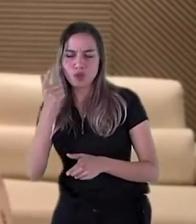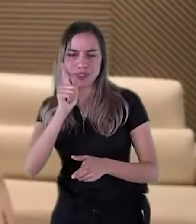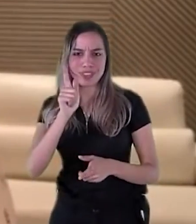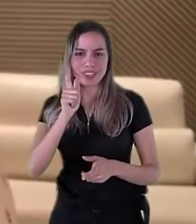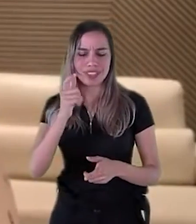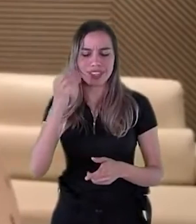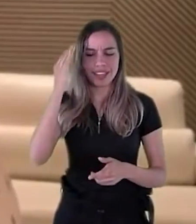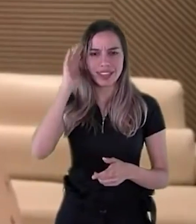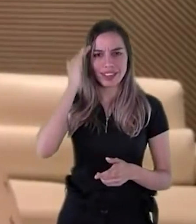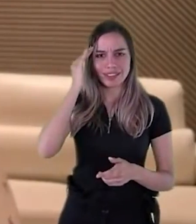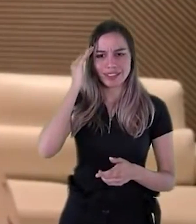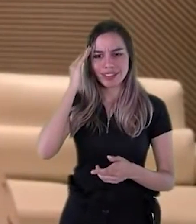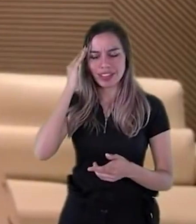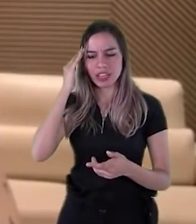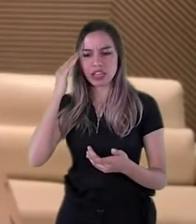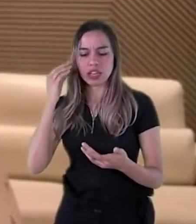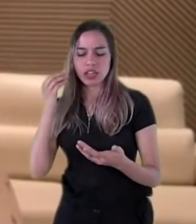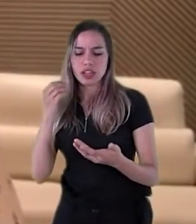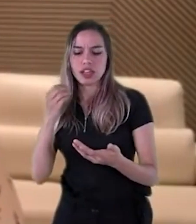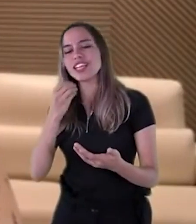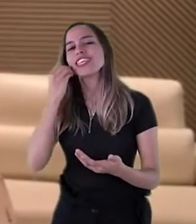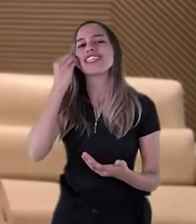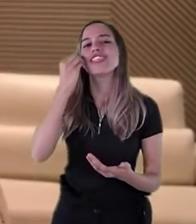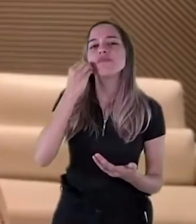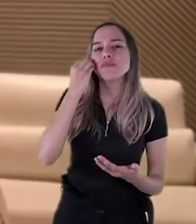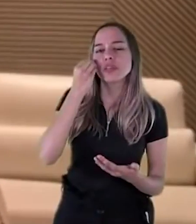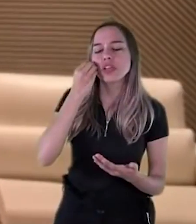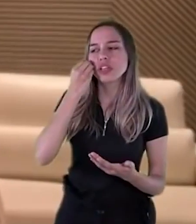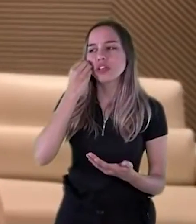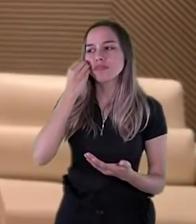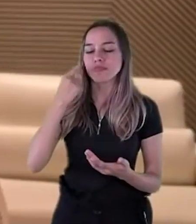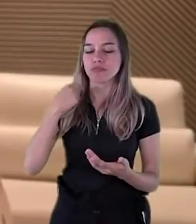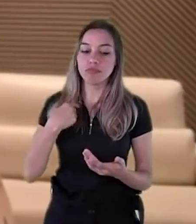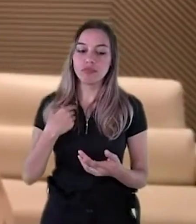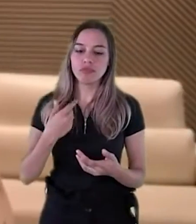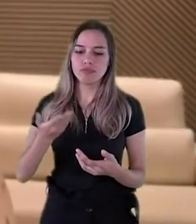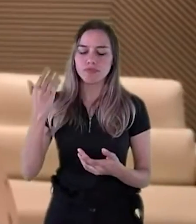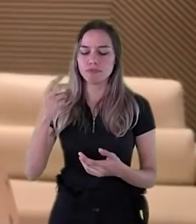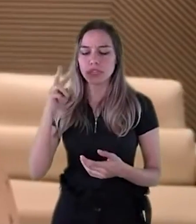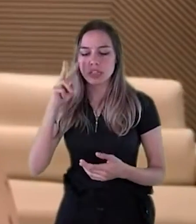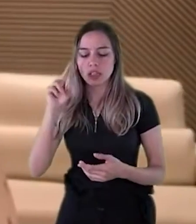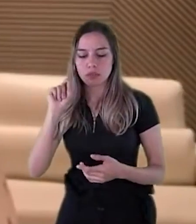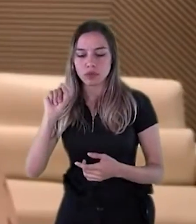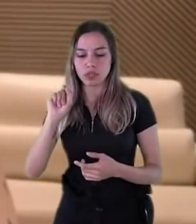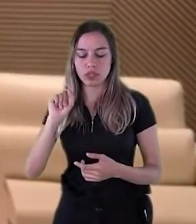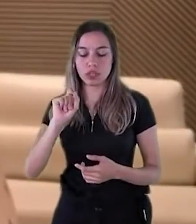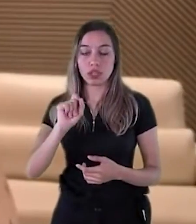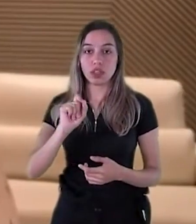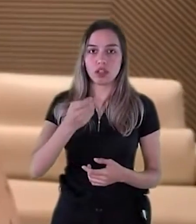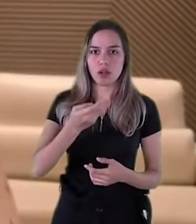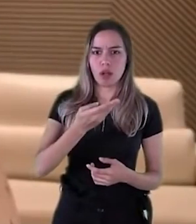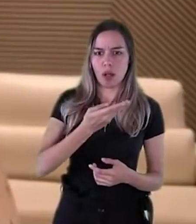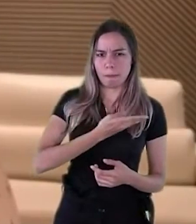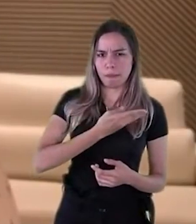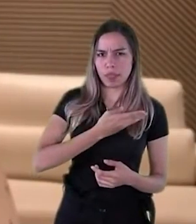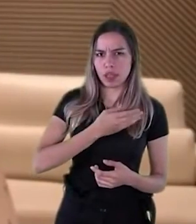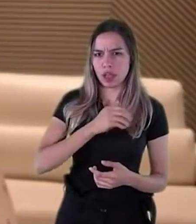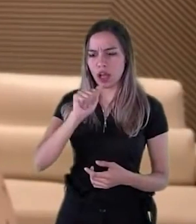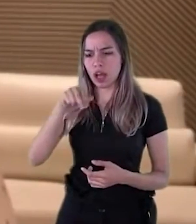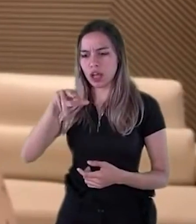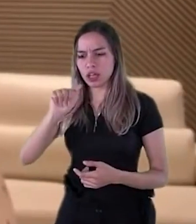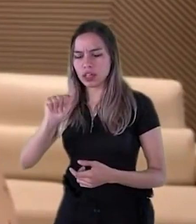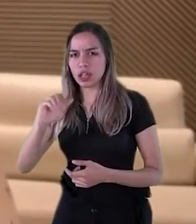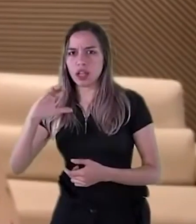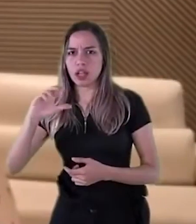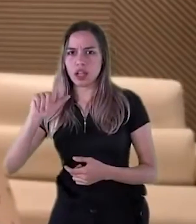isso. Eu me lembro que quando eu fiquei amigo da Ana Cláudia Quintana, que fez o prefácio, que é a autora do livro A Morte é um Dia que Vale a